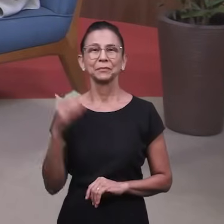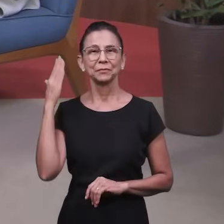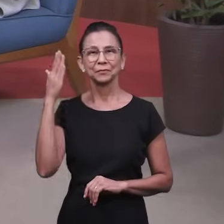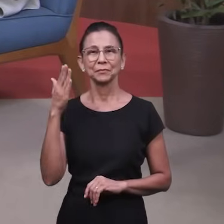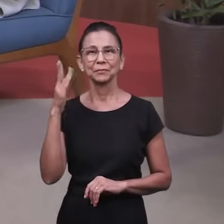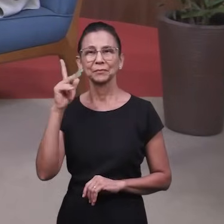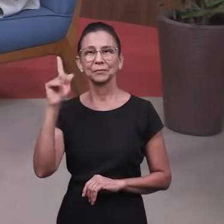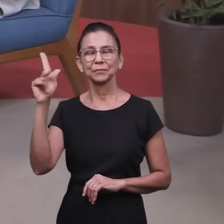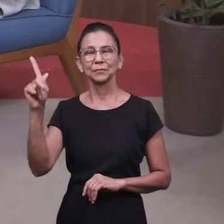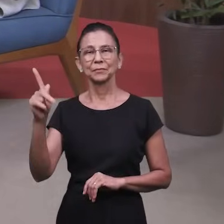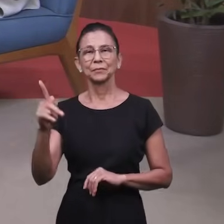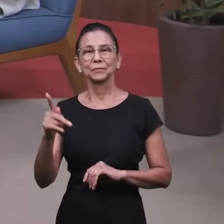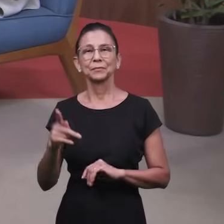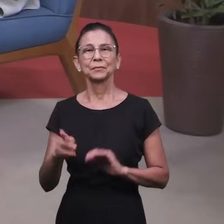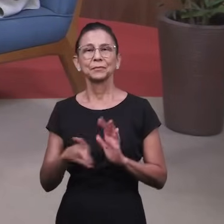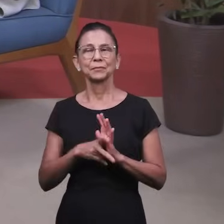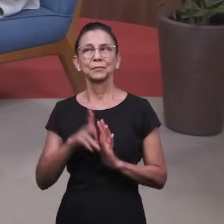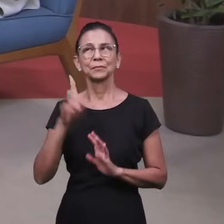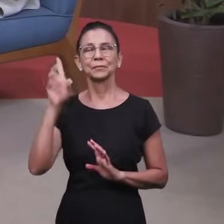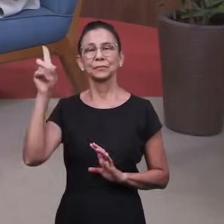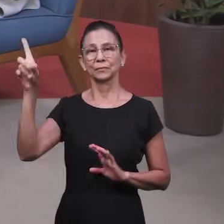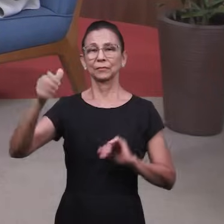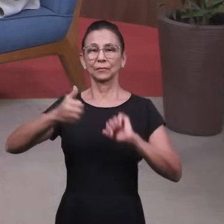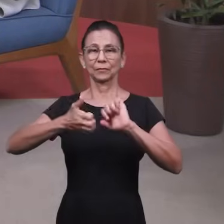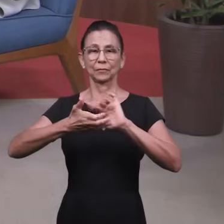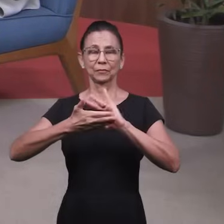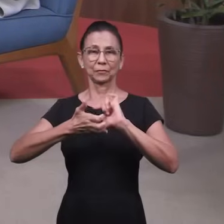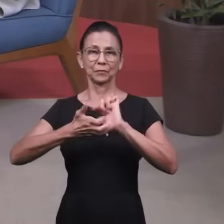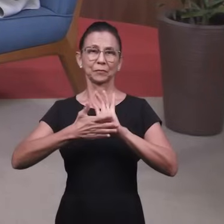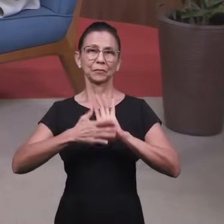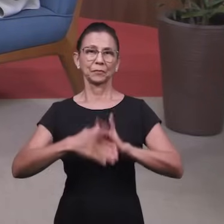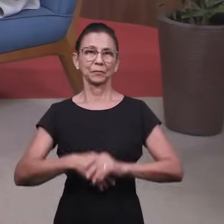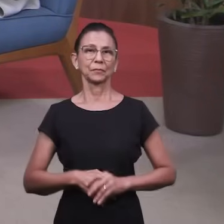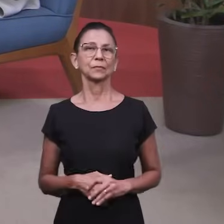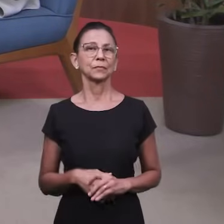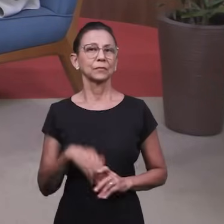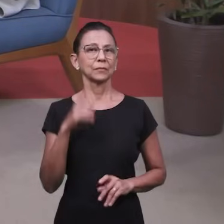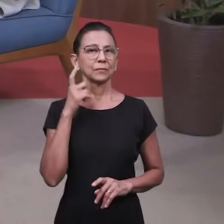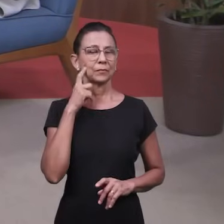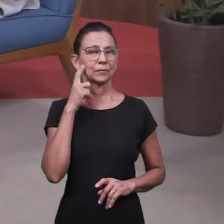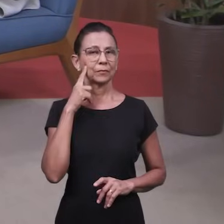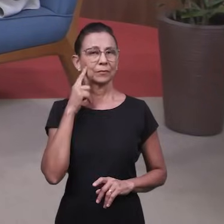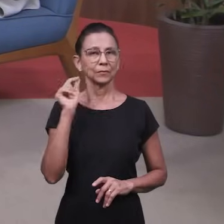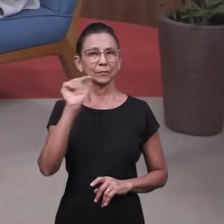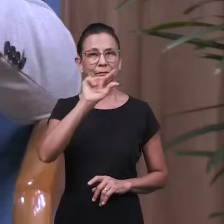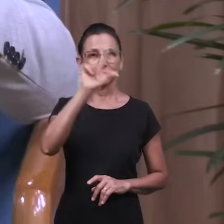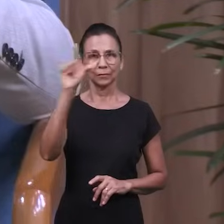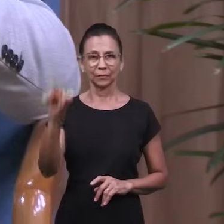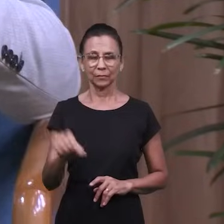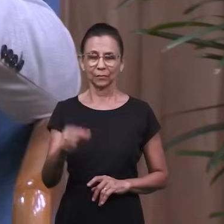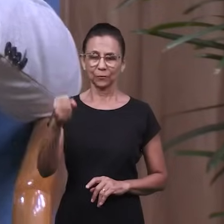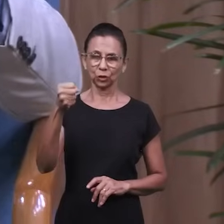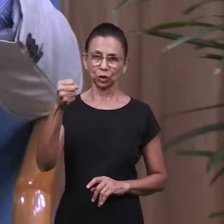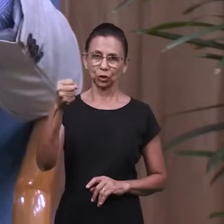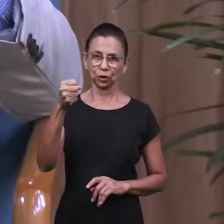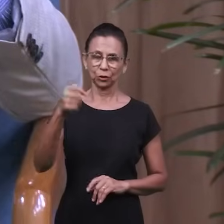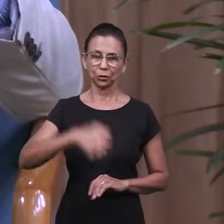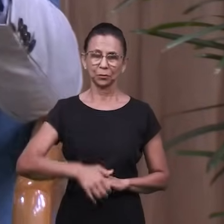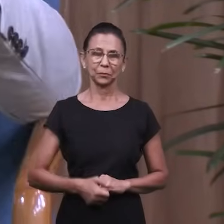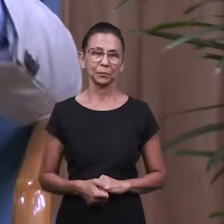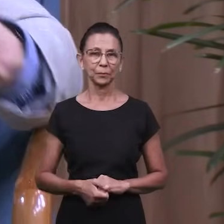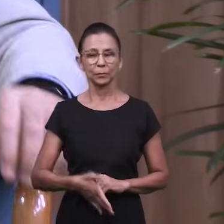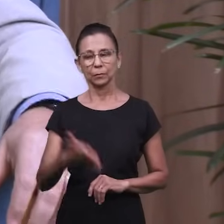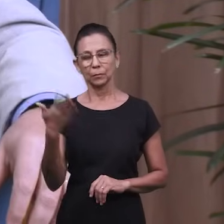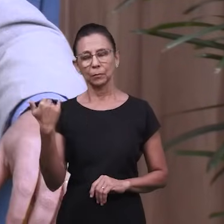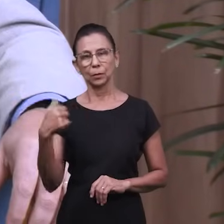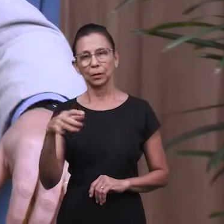Mensagem Eterna de Deus e vai direcionar a aula que ela vai dar para quem está aprendendo a meia-lua. Então você já sabe, né?